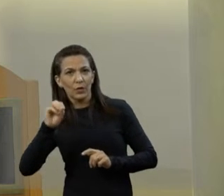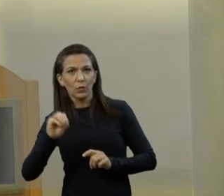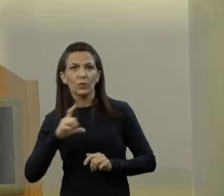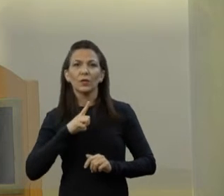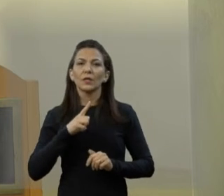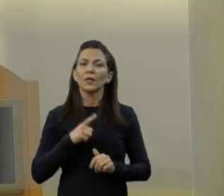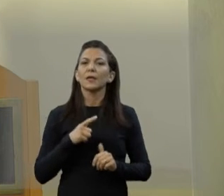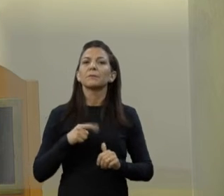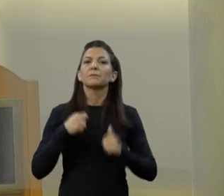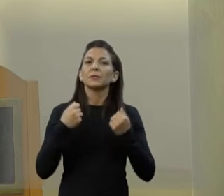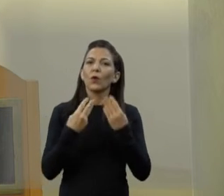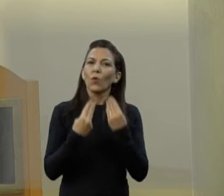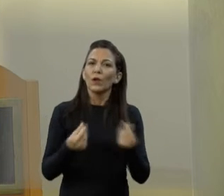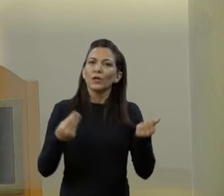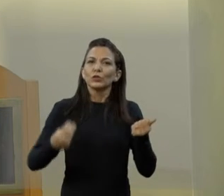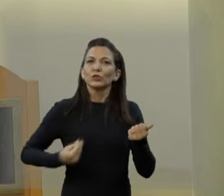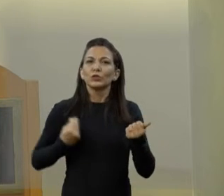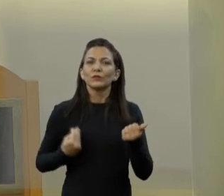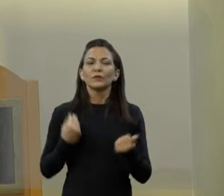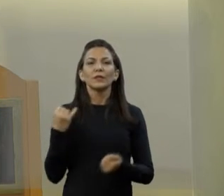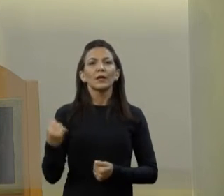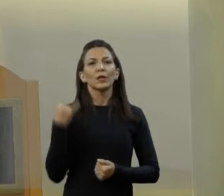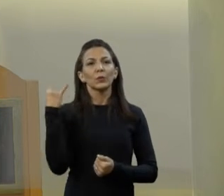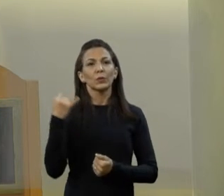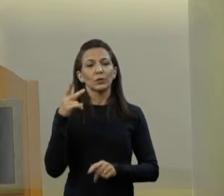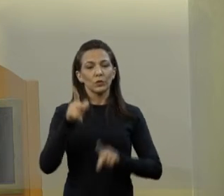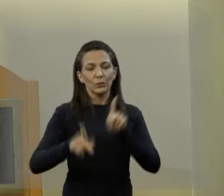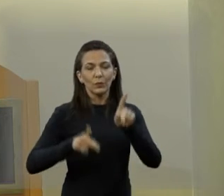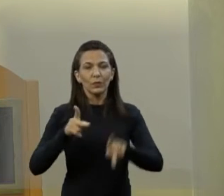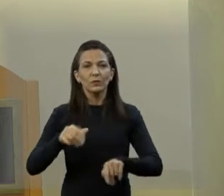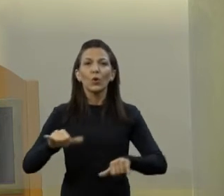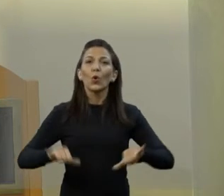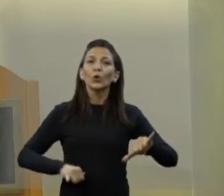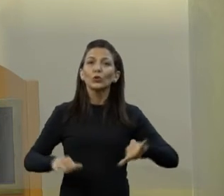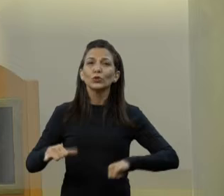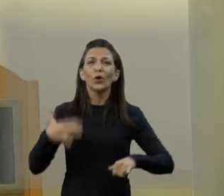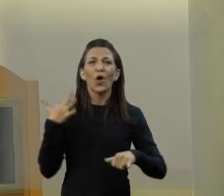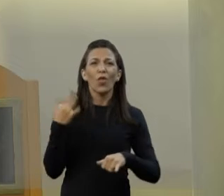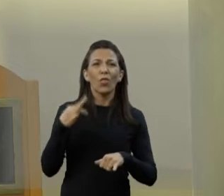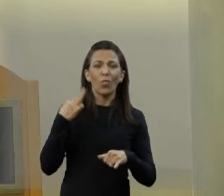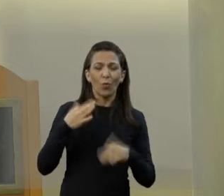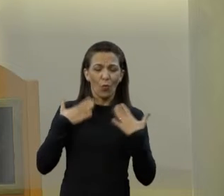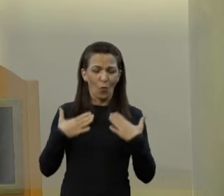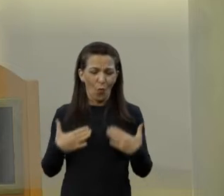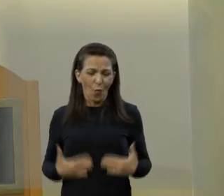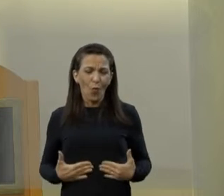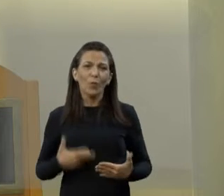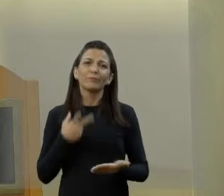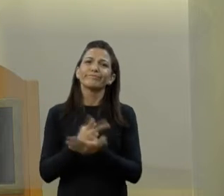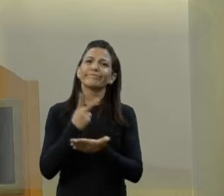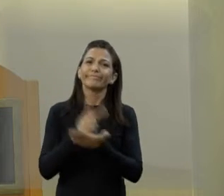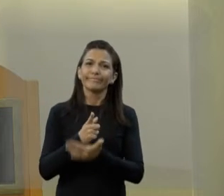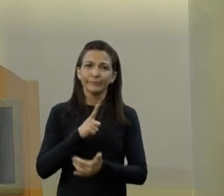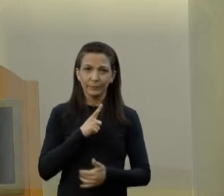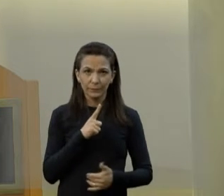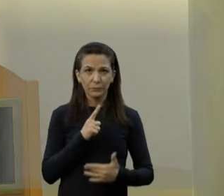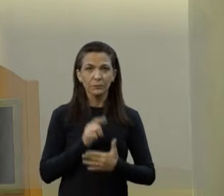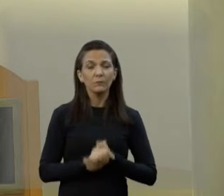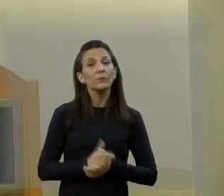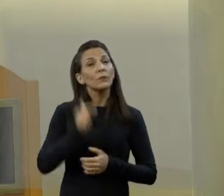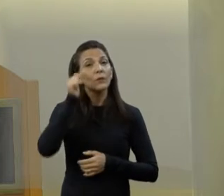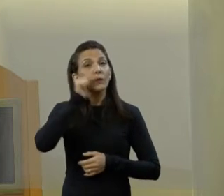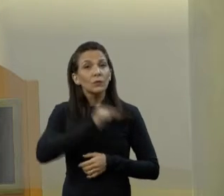determinante para a qualidade de vida da parte da população que sofre com dores crônicas e nós